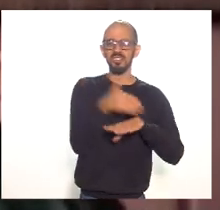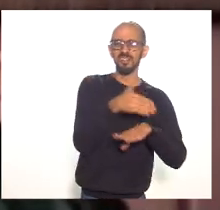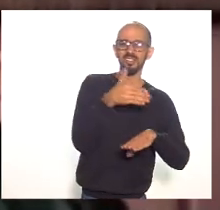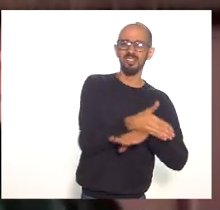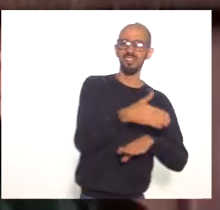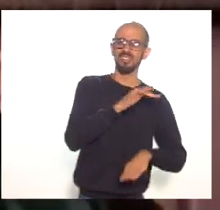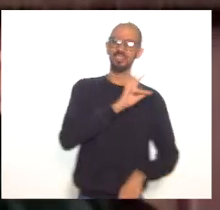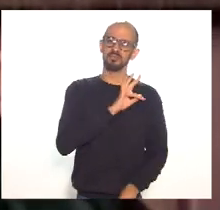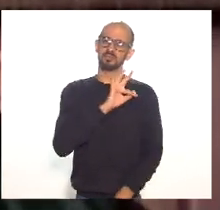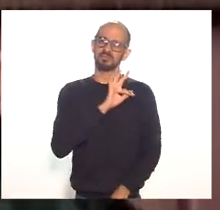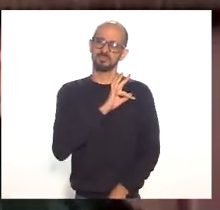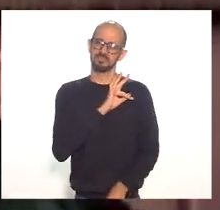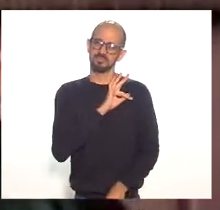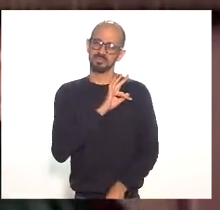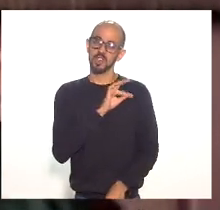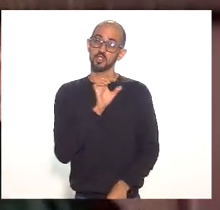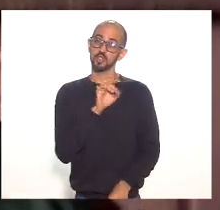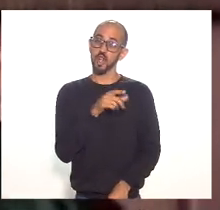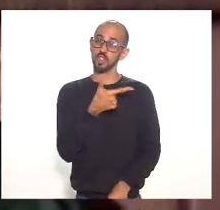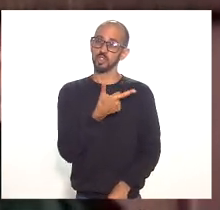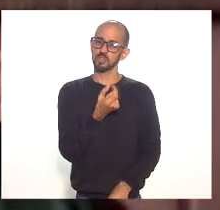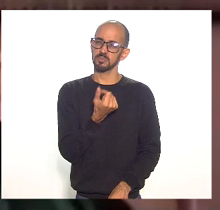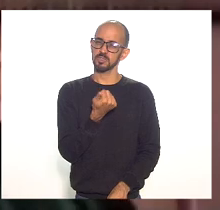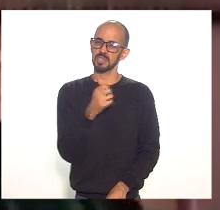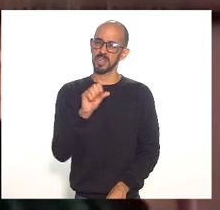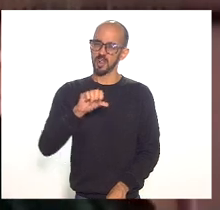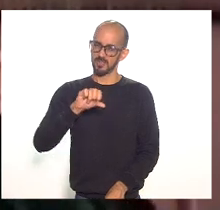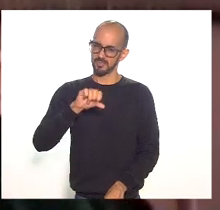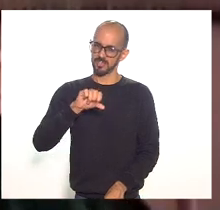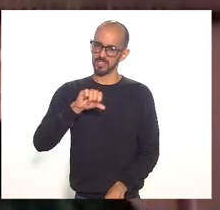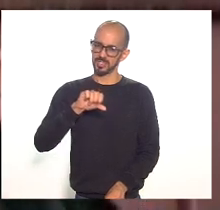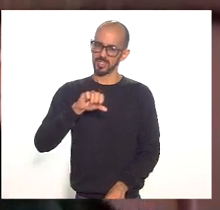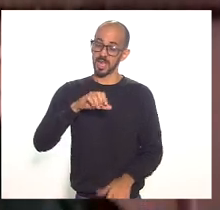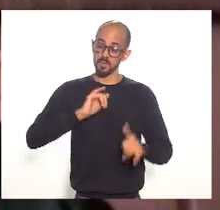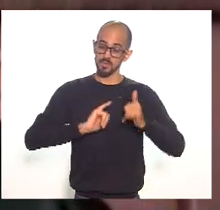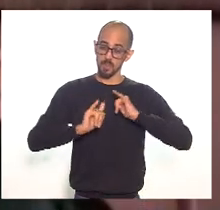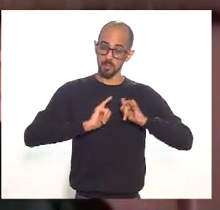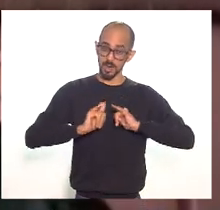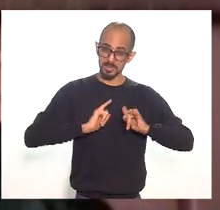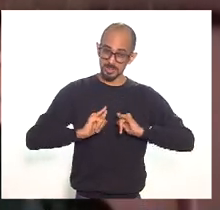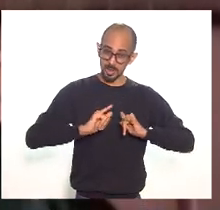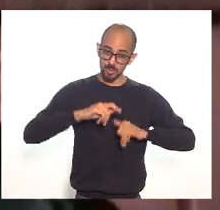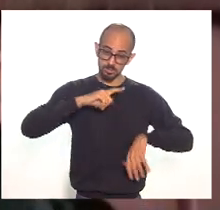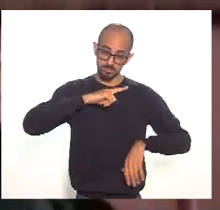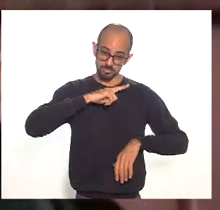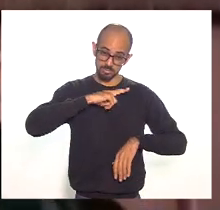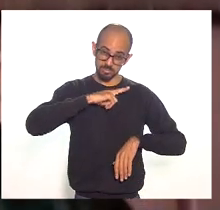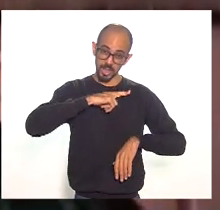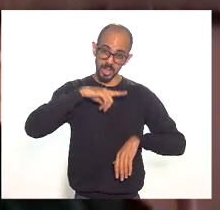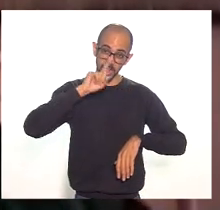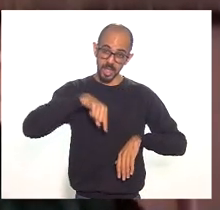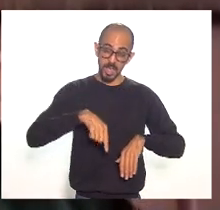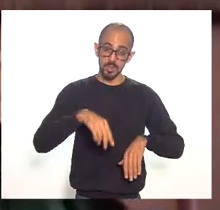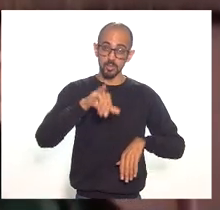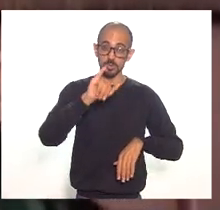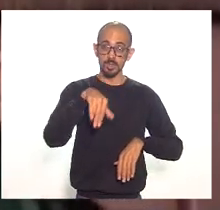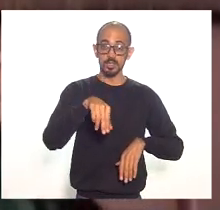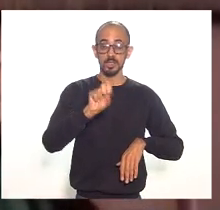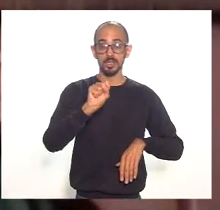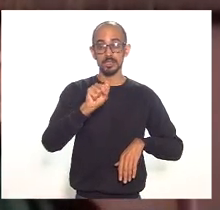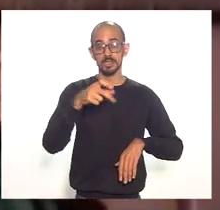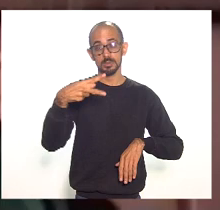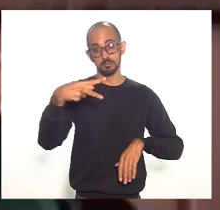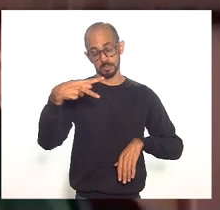do Rio de Janeiro, só em 2019. A informação, ela consta do levantamento do ISPE, que é o Instituto de